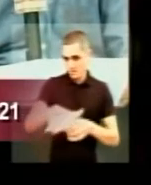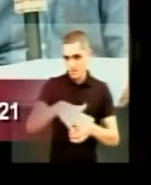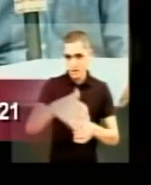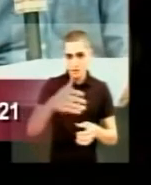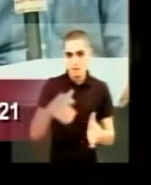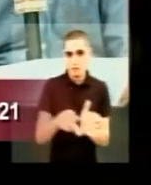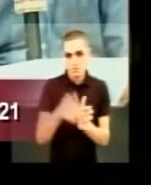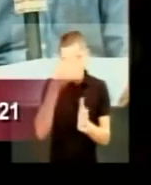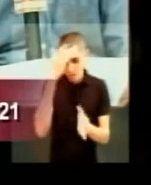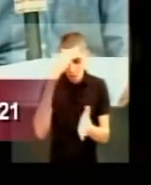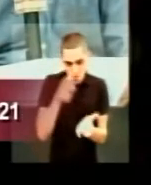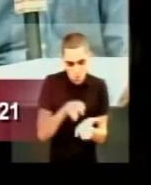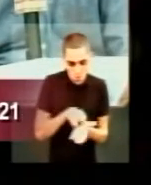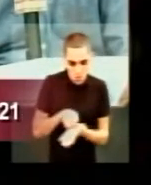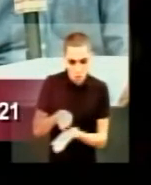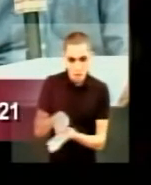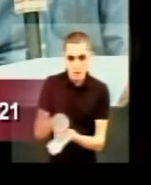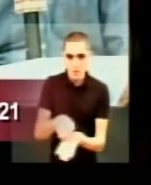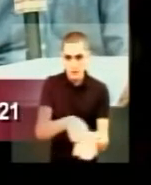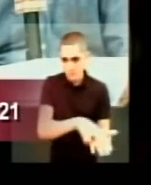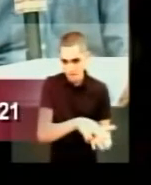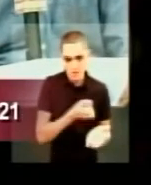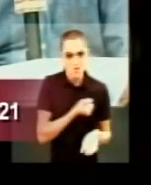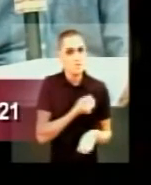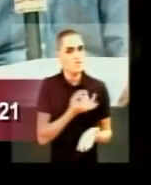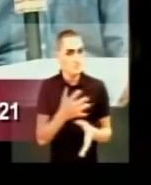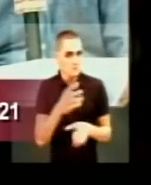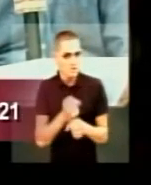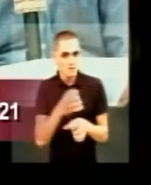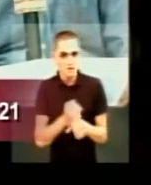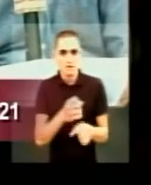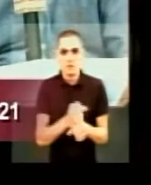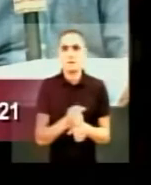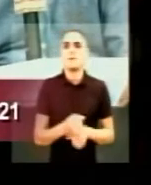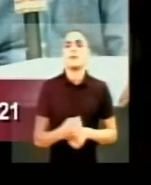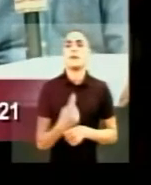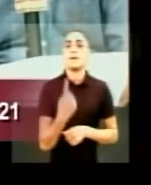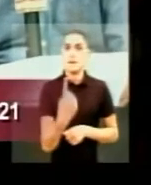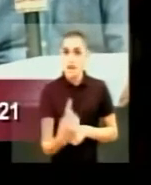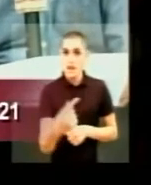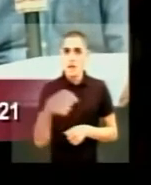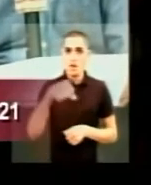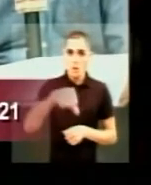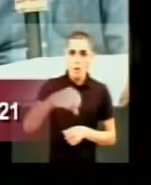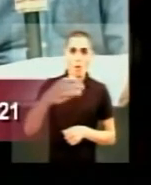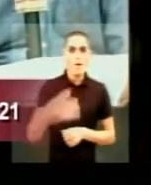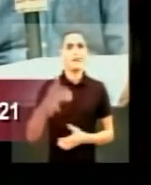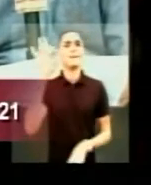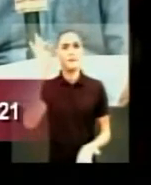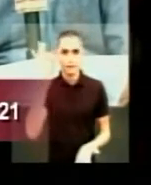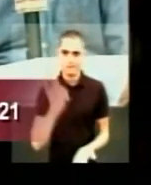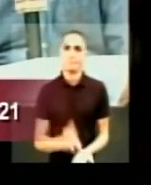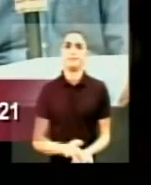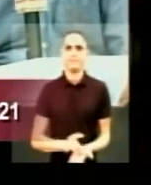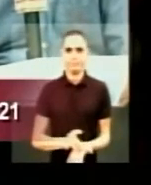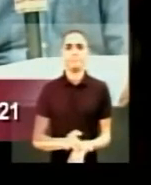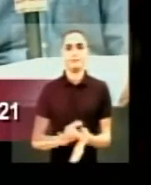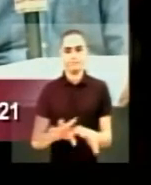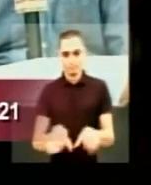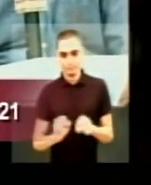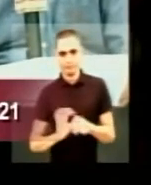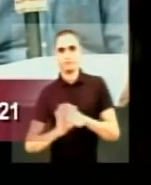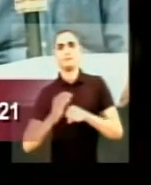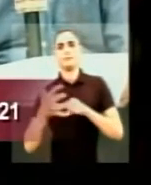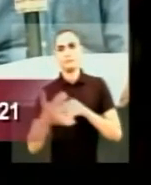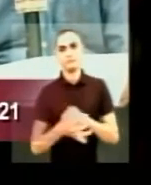temos que 193 pacientes confirmaram o diagnóstico de